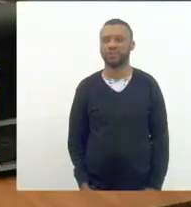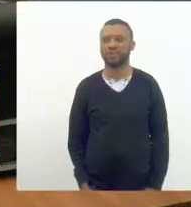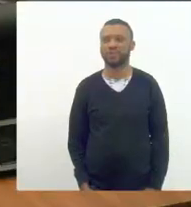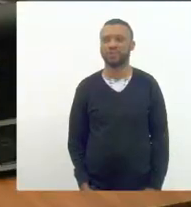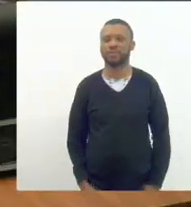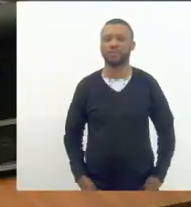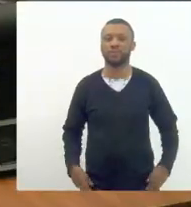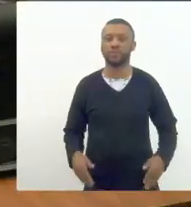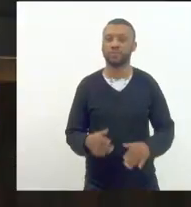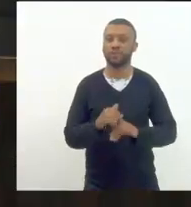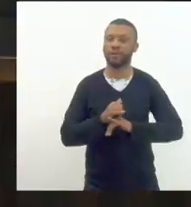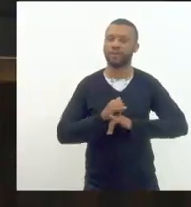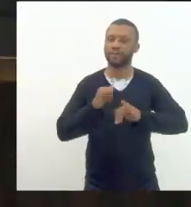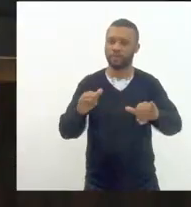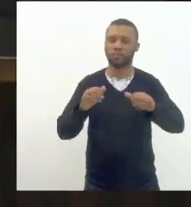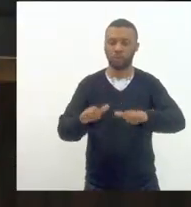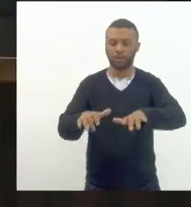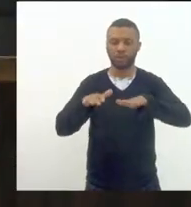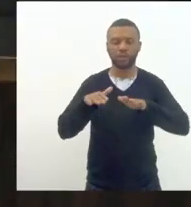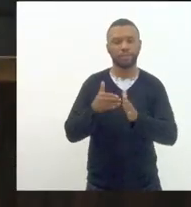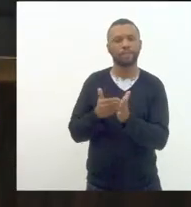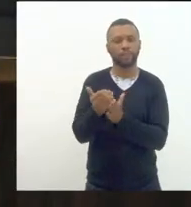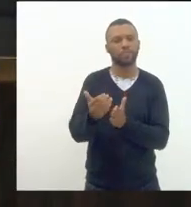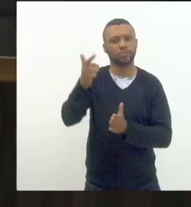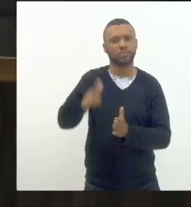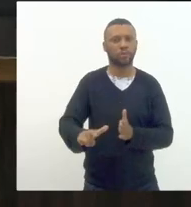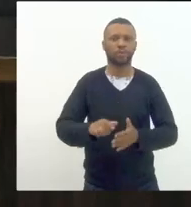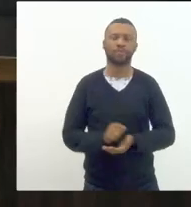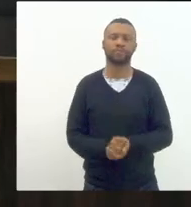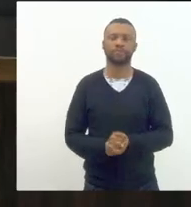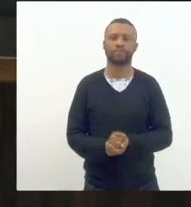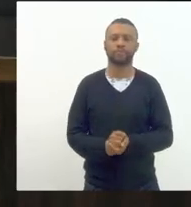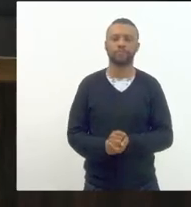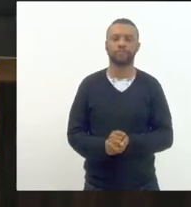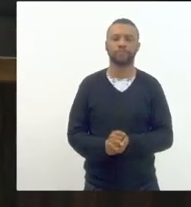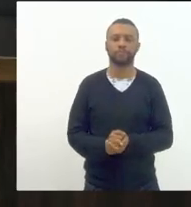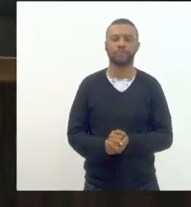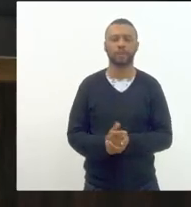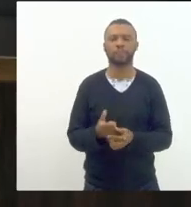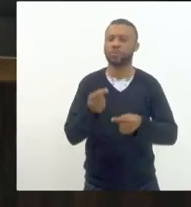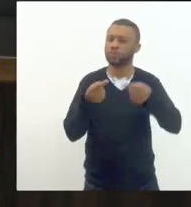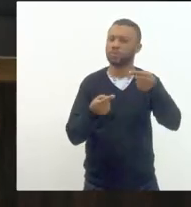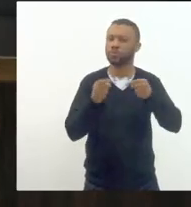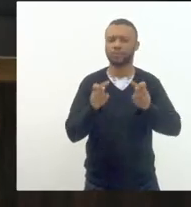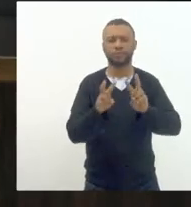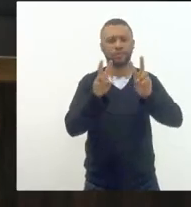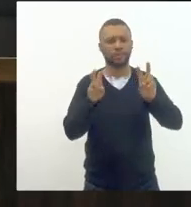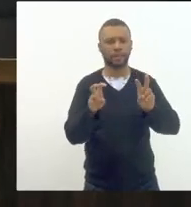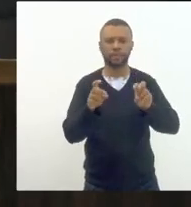Está reaberta a sessão. Passa-se a ordem do dia.